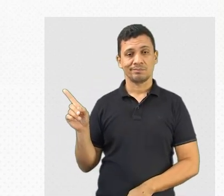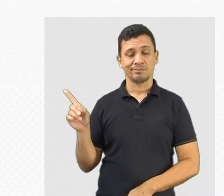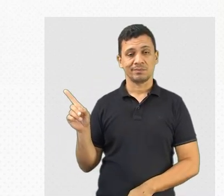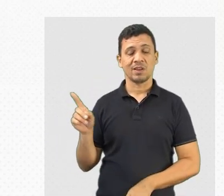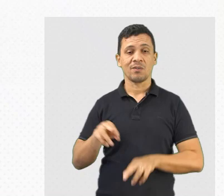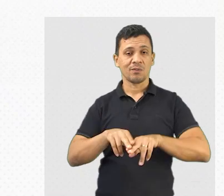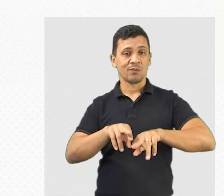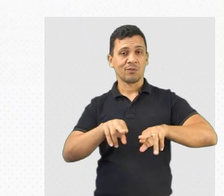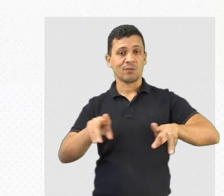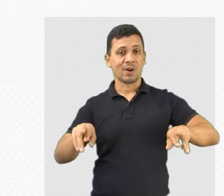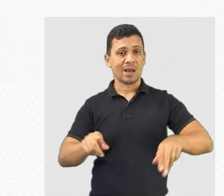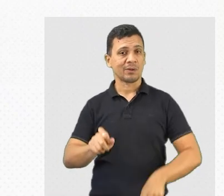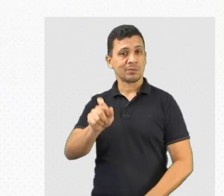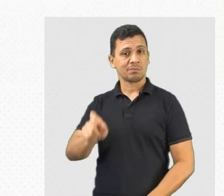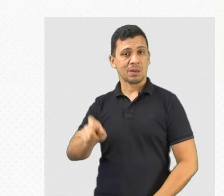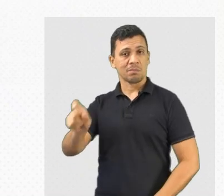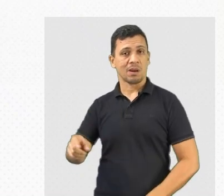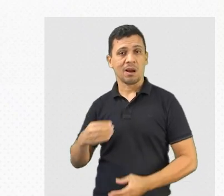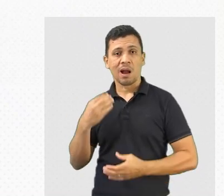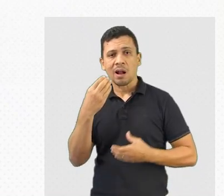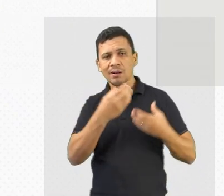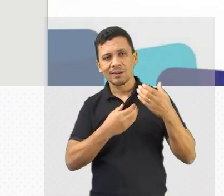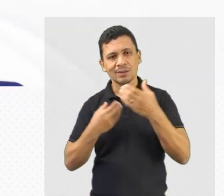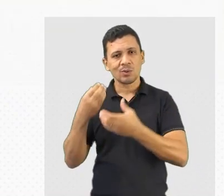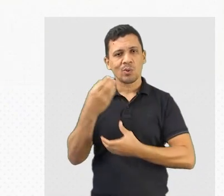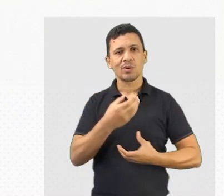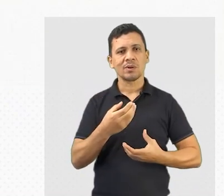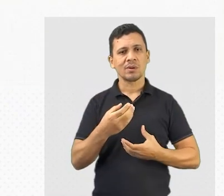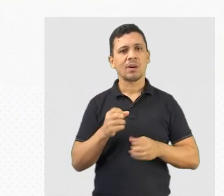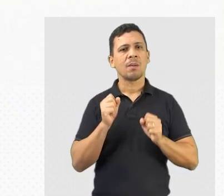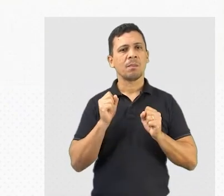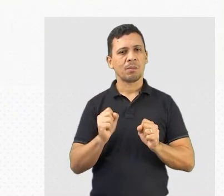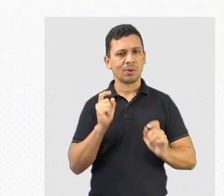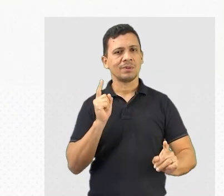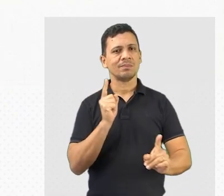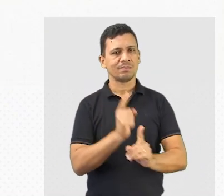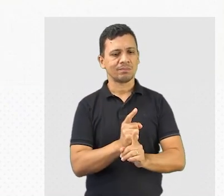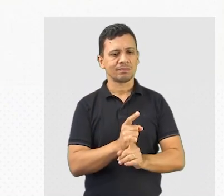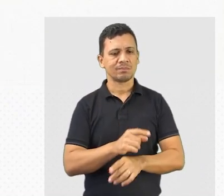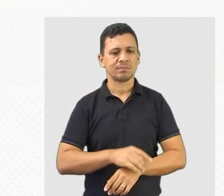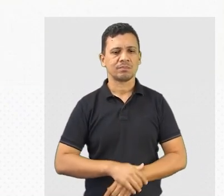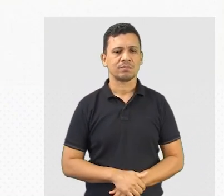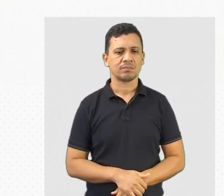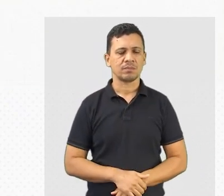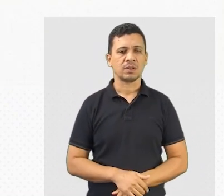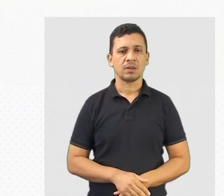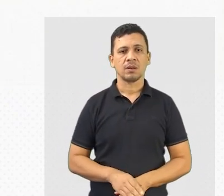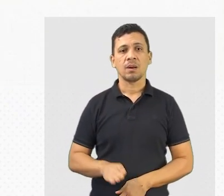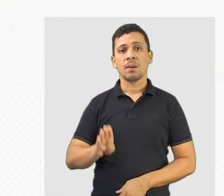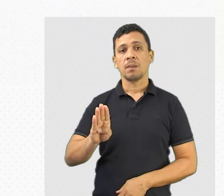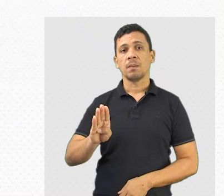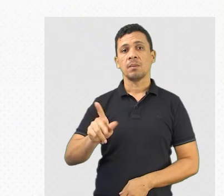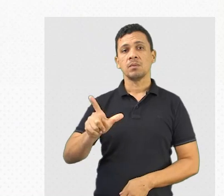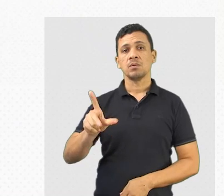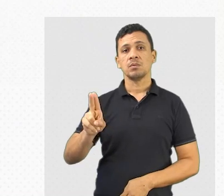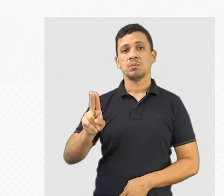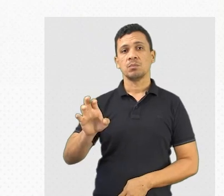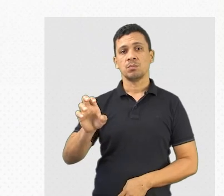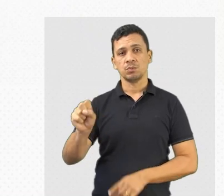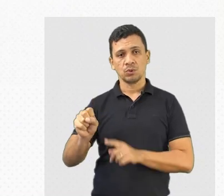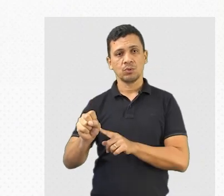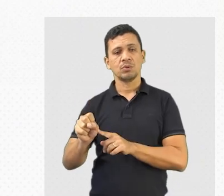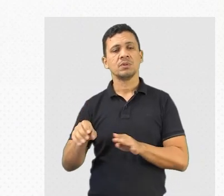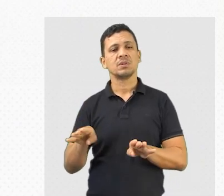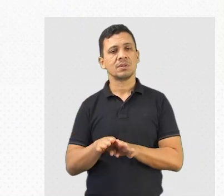vários outros exemplos, vários outros cantores que vocês podem identificar. Blues é um outro gênero